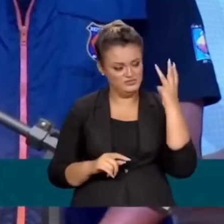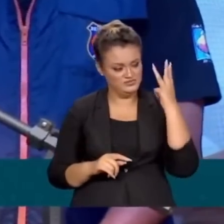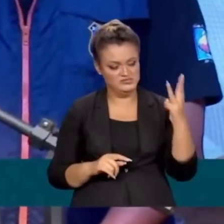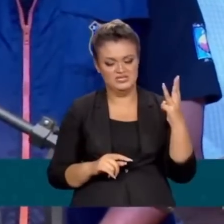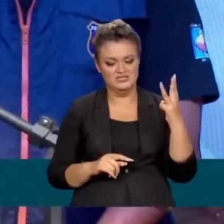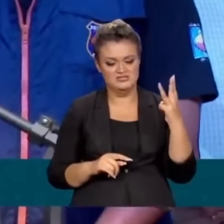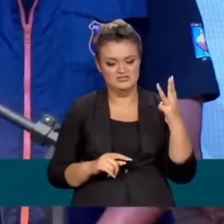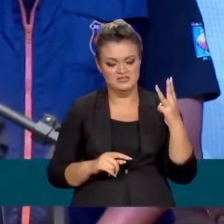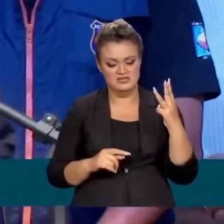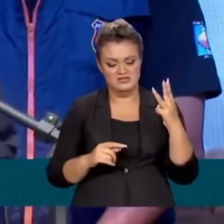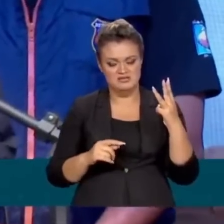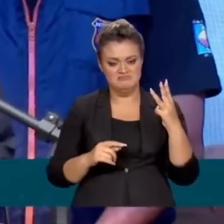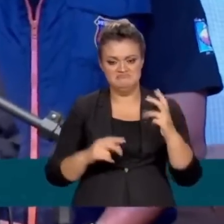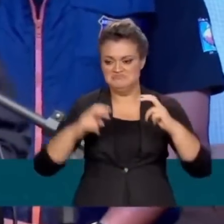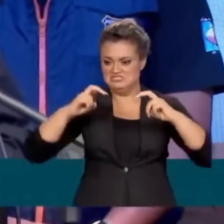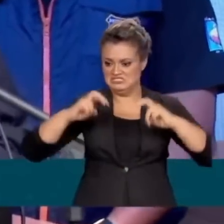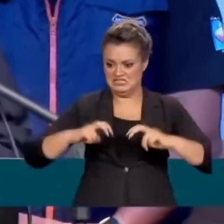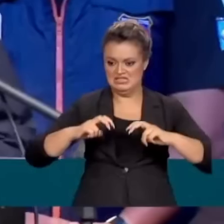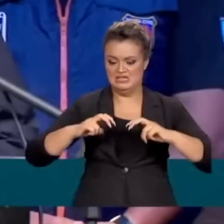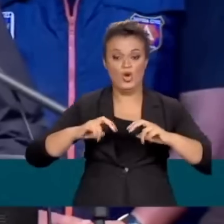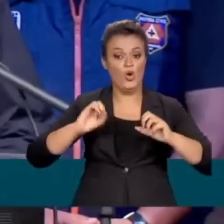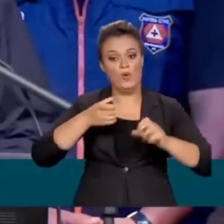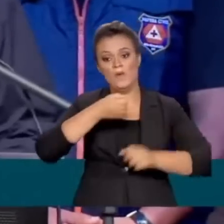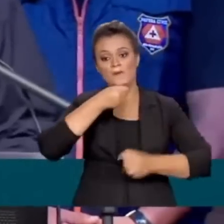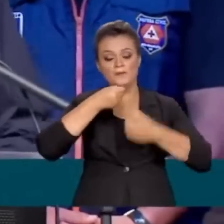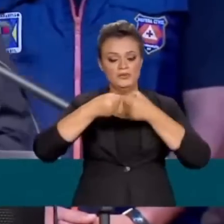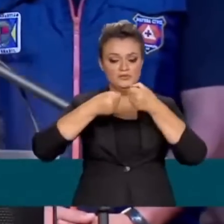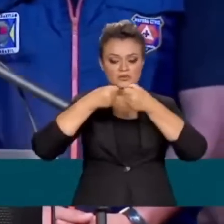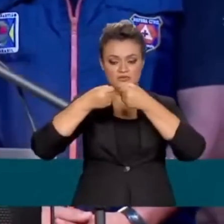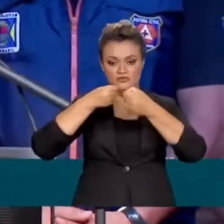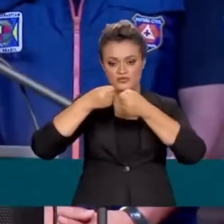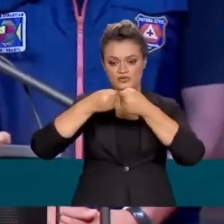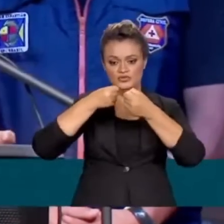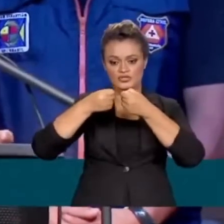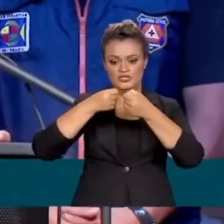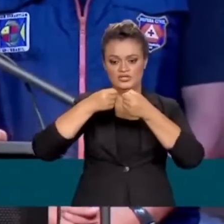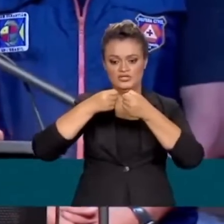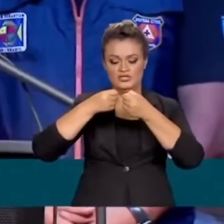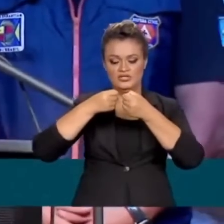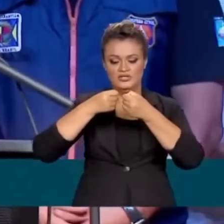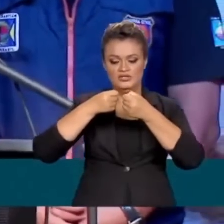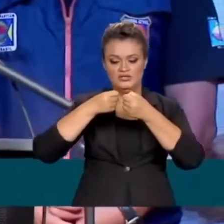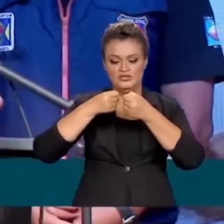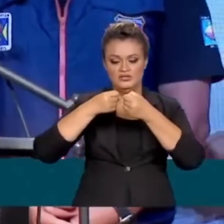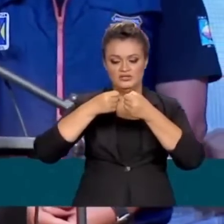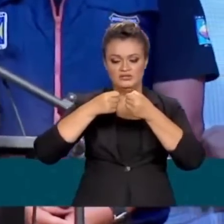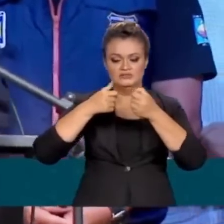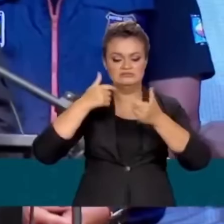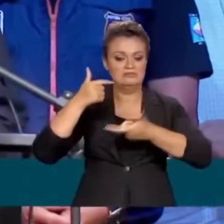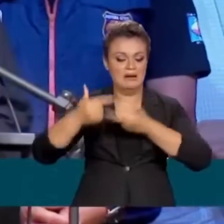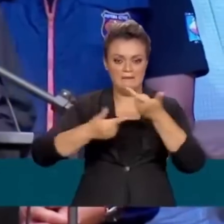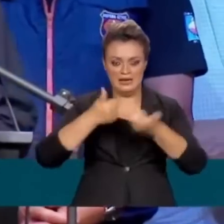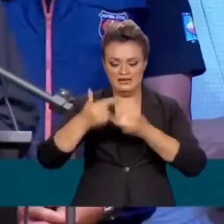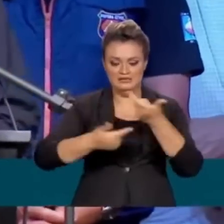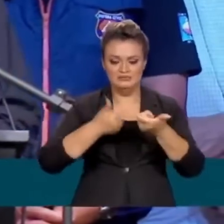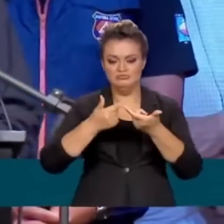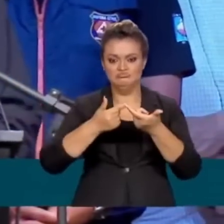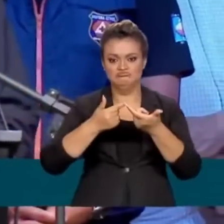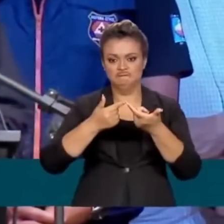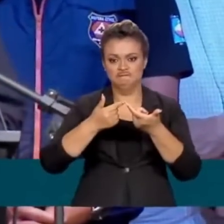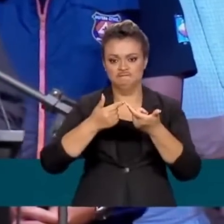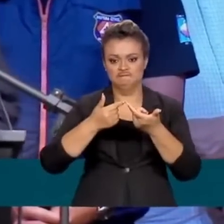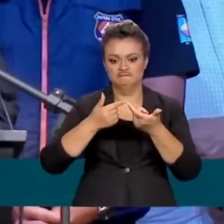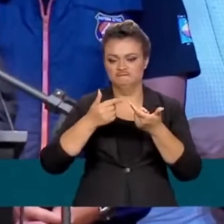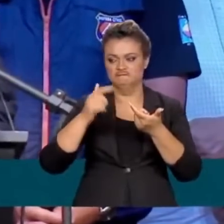sentado numa mesa ou na frente do microfone em função de uma coisa comum que